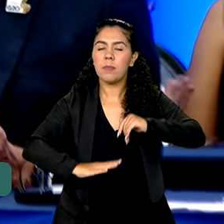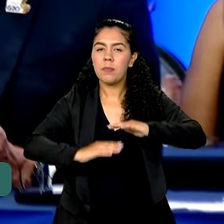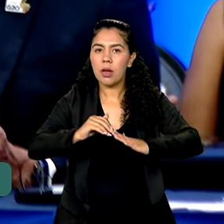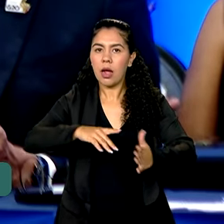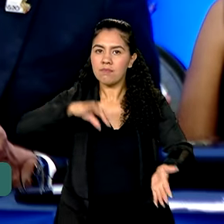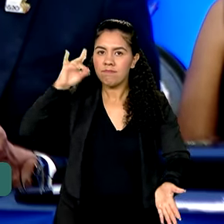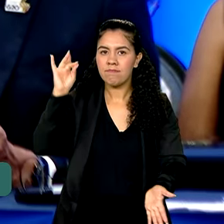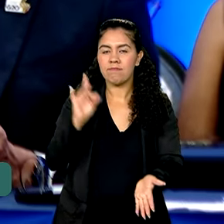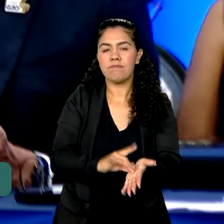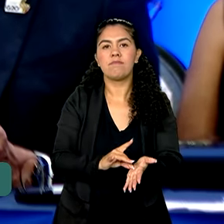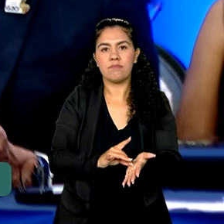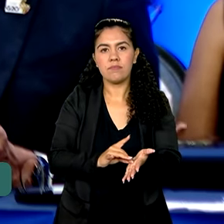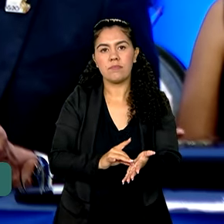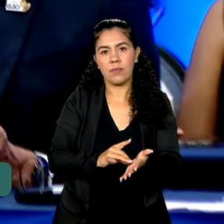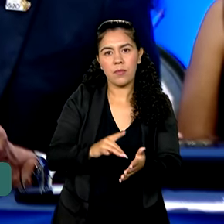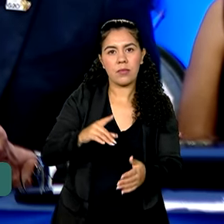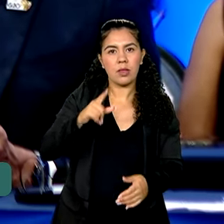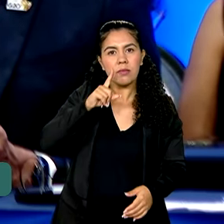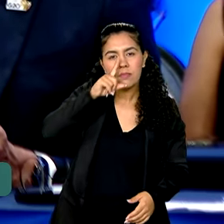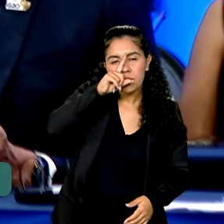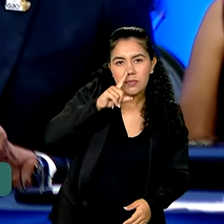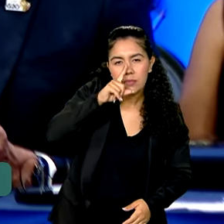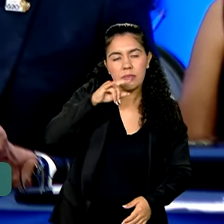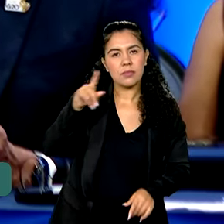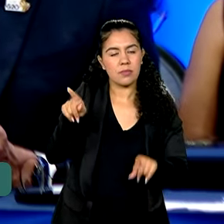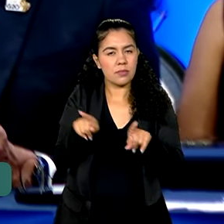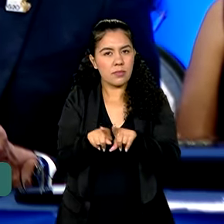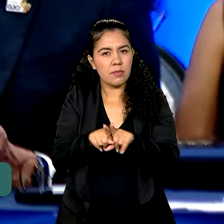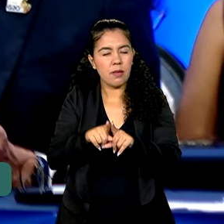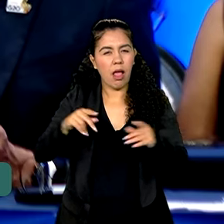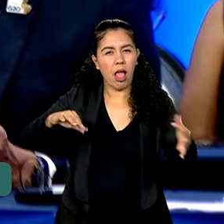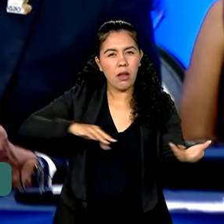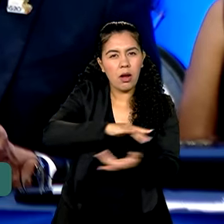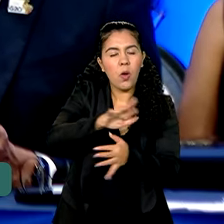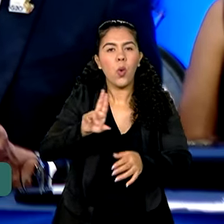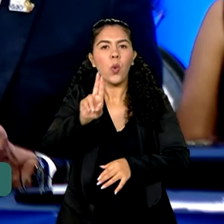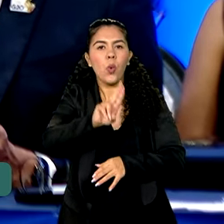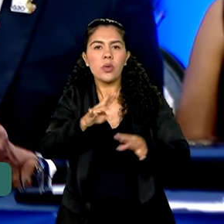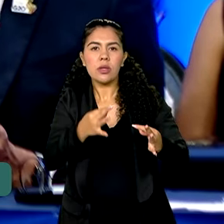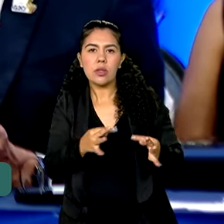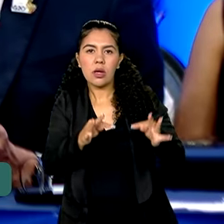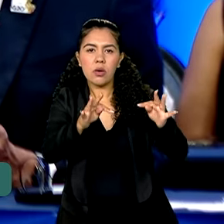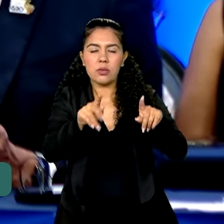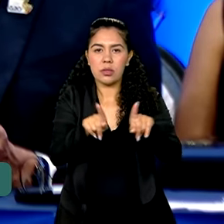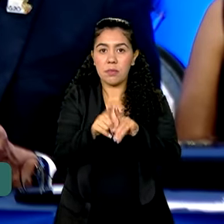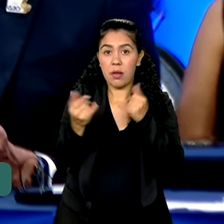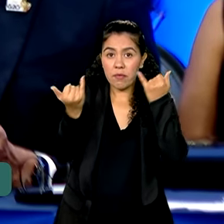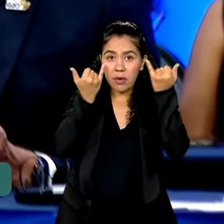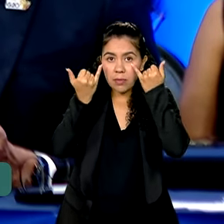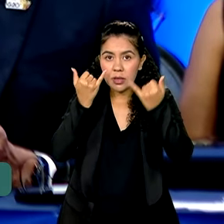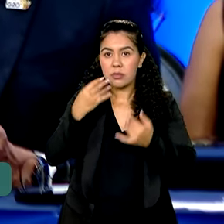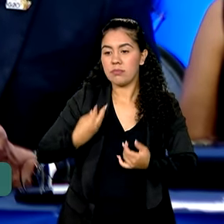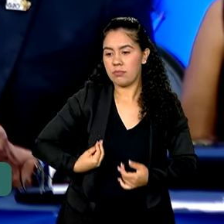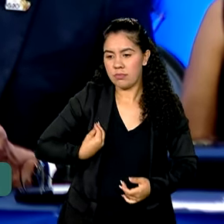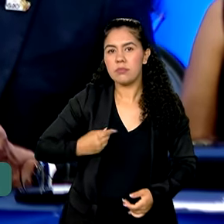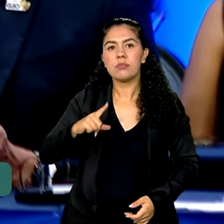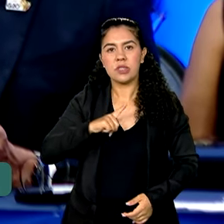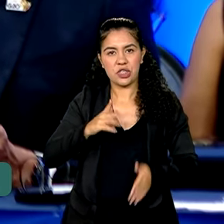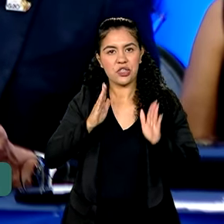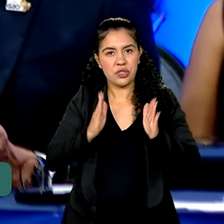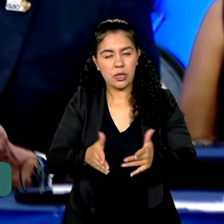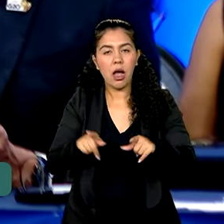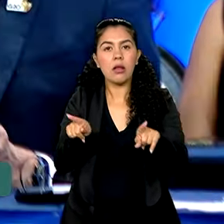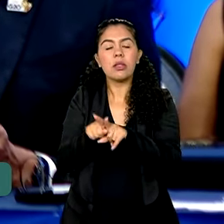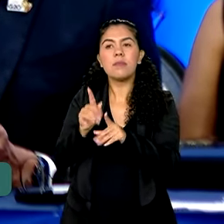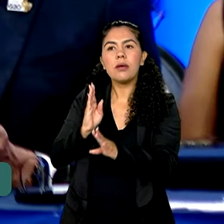integral de risco de desastre, utilizando tecnologias e informações já disponíveis. Vamos identificar